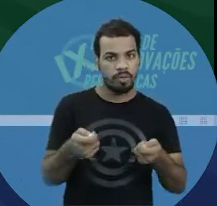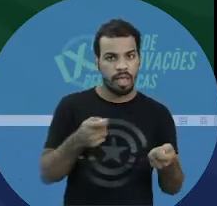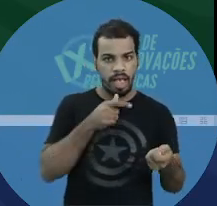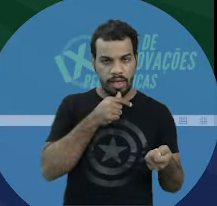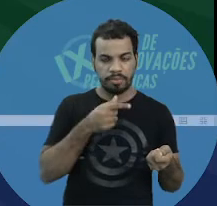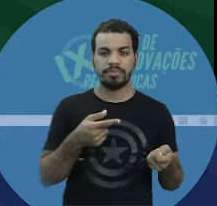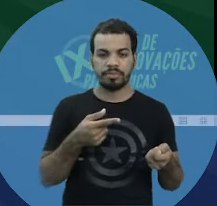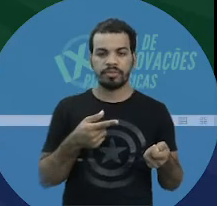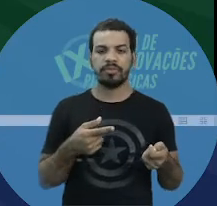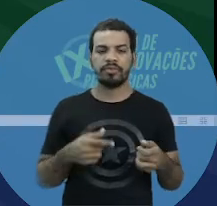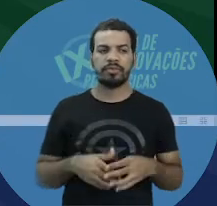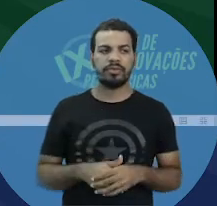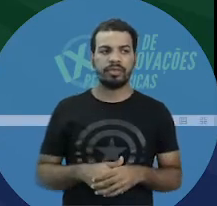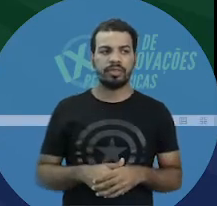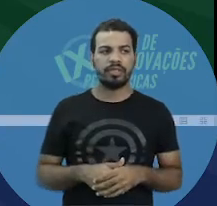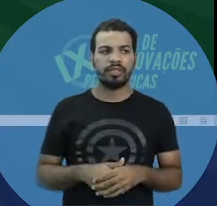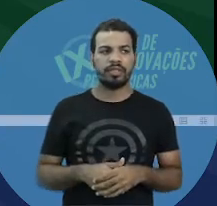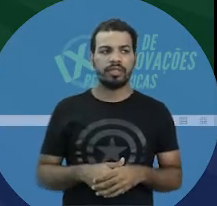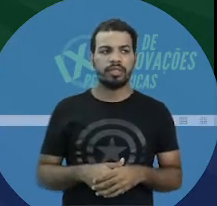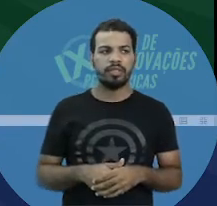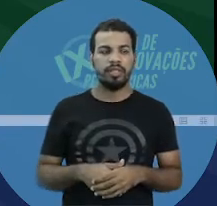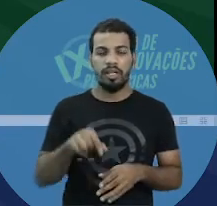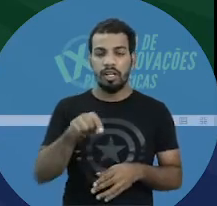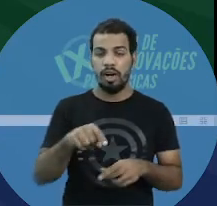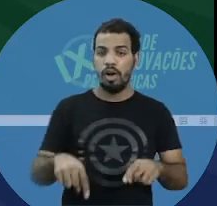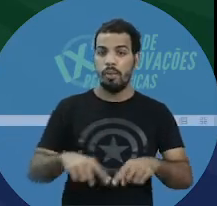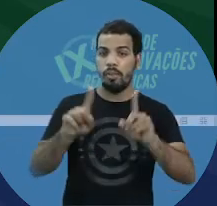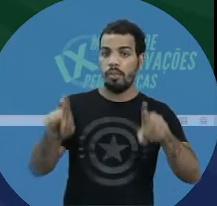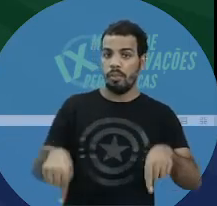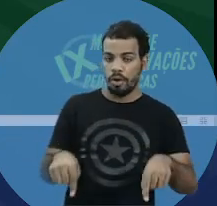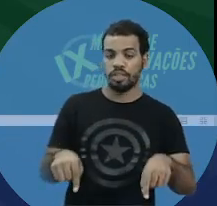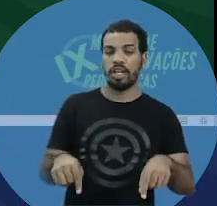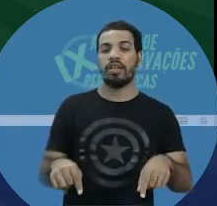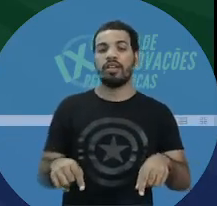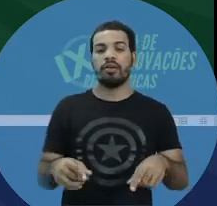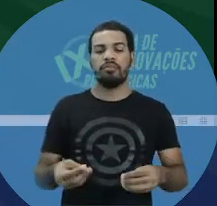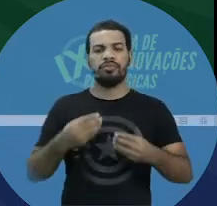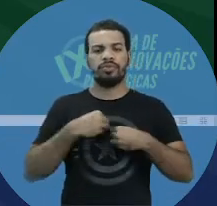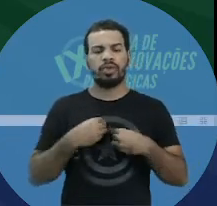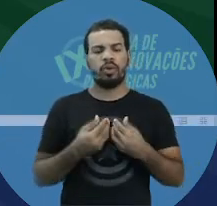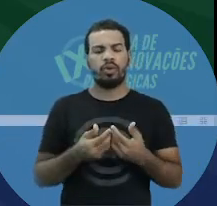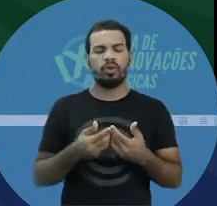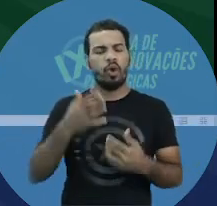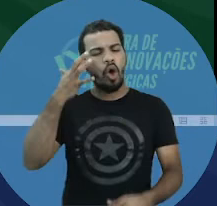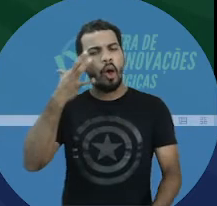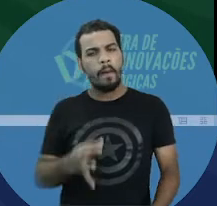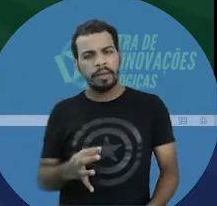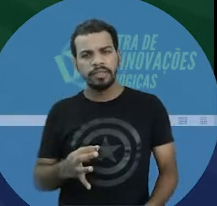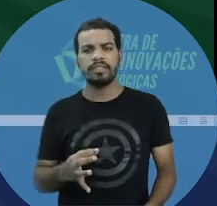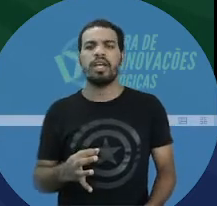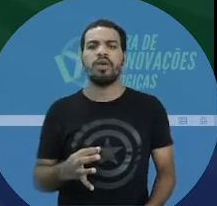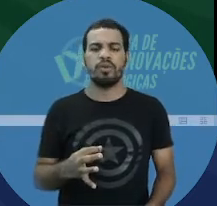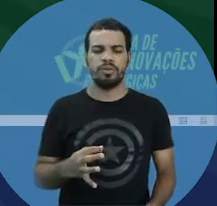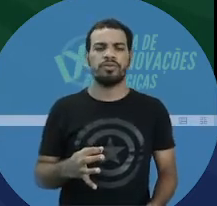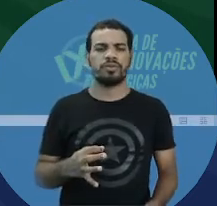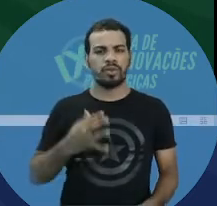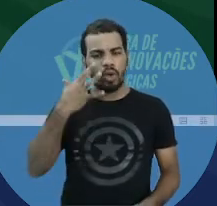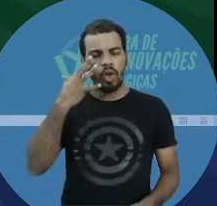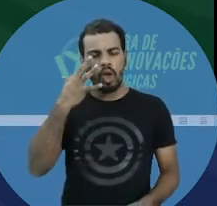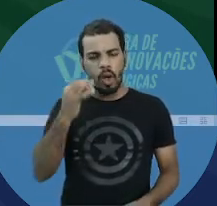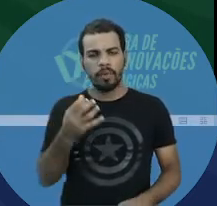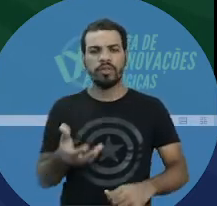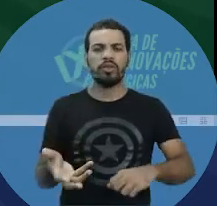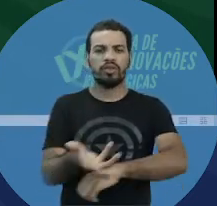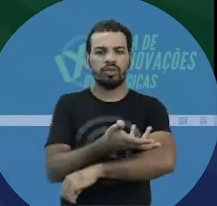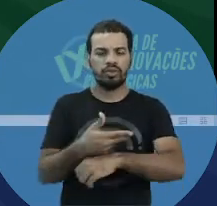situações e afins. E esse projeto trouxe para a gente muita compreensão em relação ao meio ambiente e como a gente